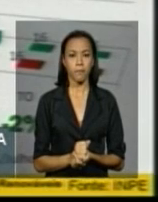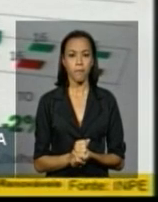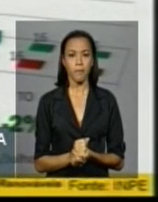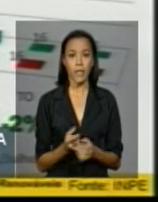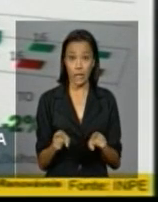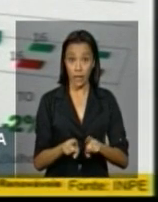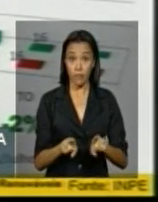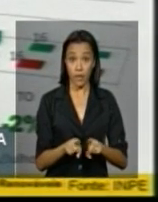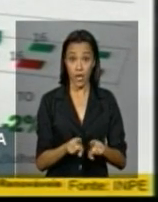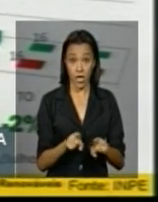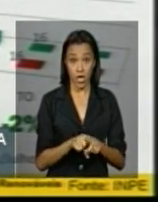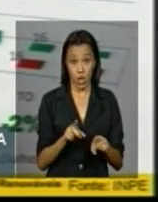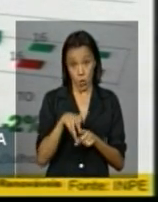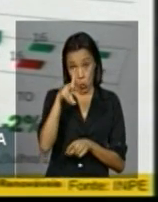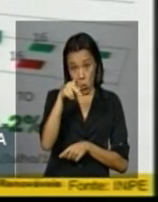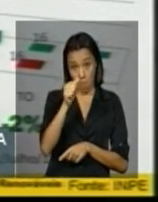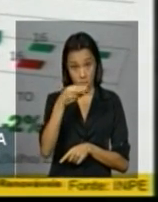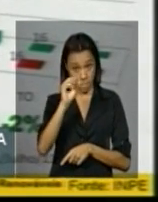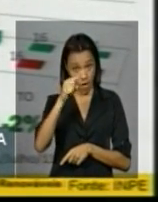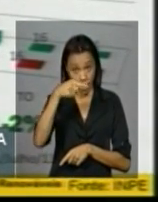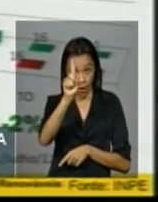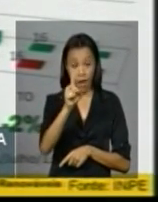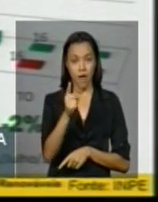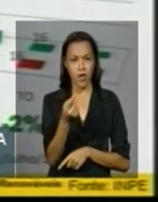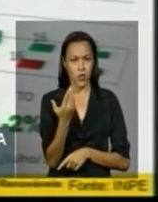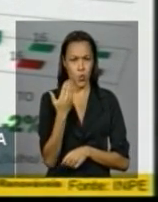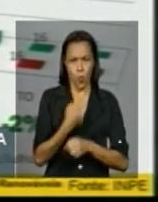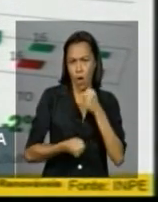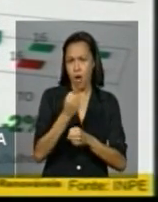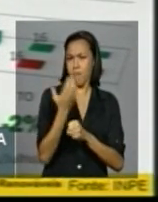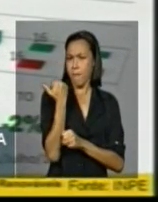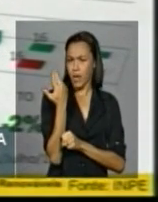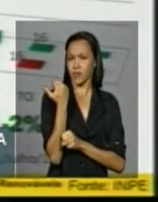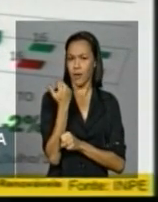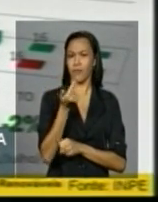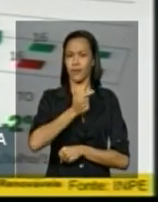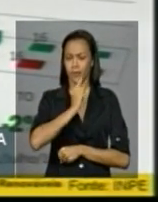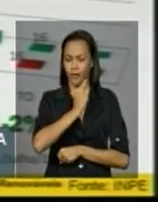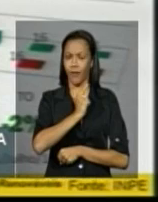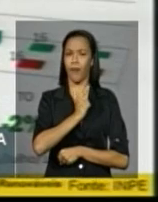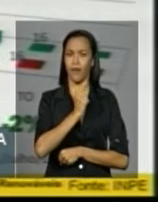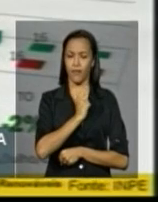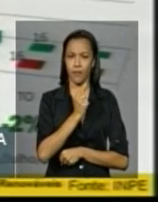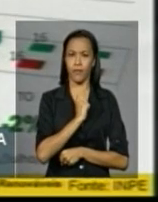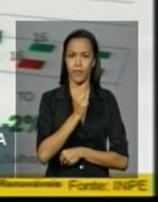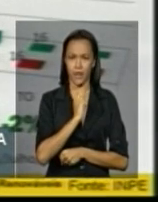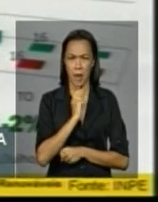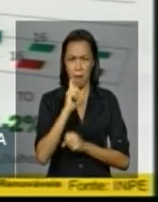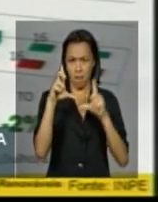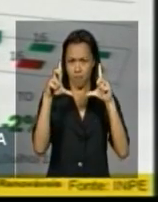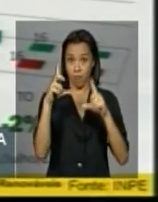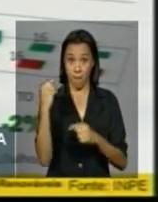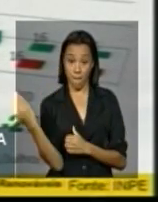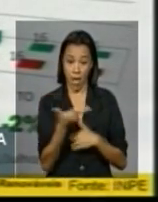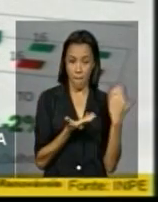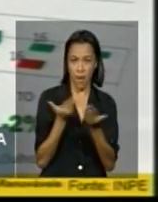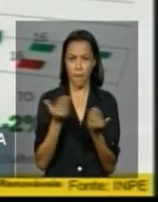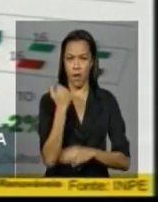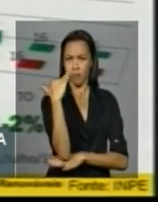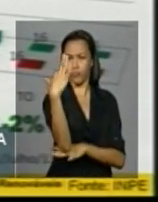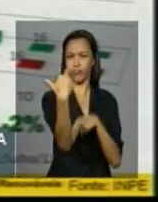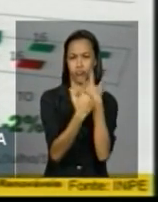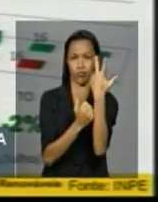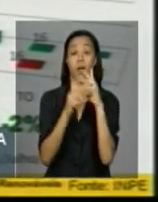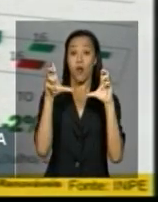tá e no Pará onde você teve no passado uma grande um grande um um perfil de desmatamento de grandes desmatamentos